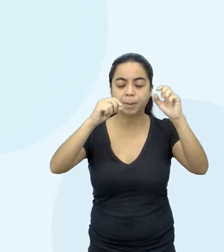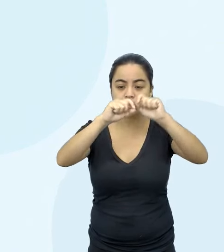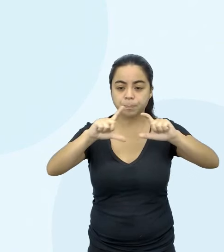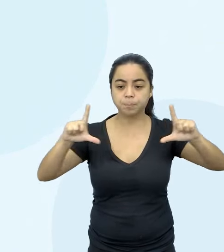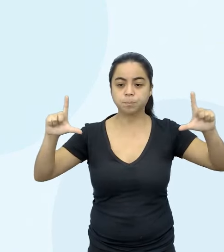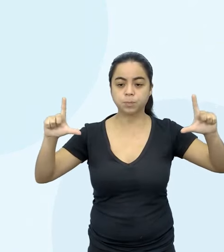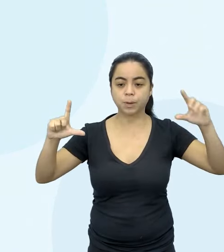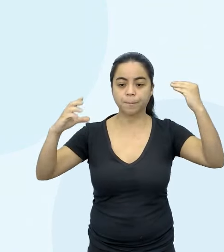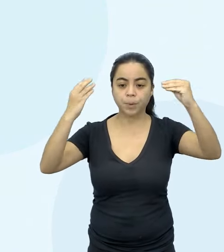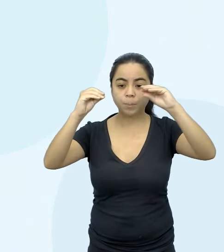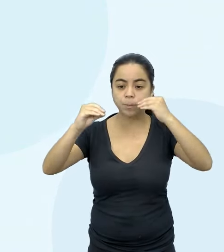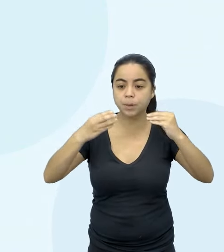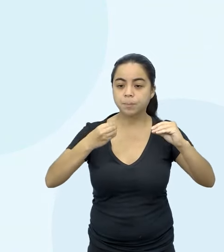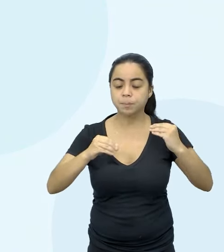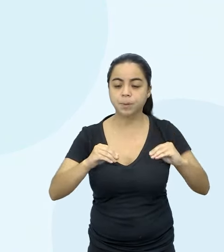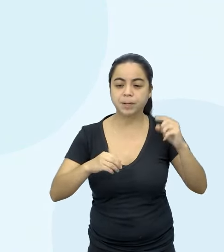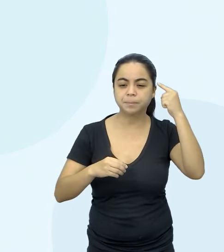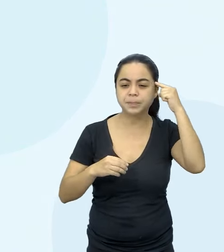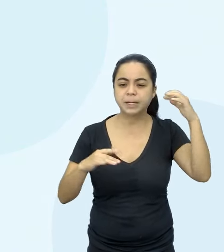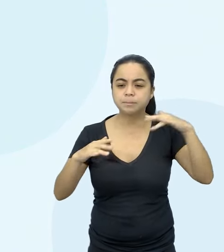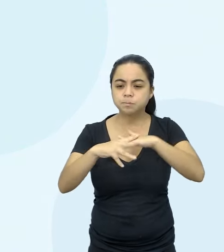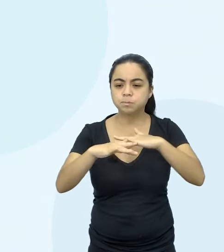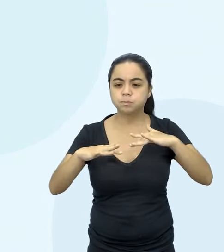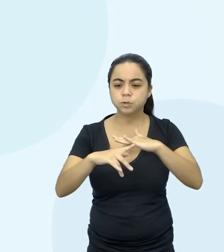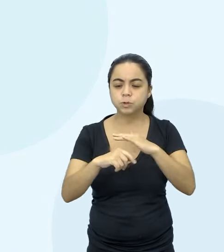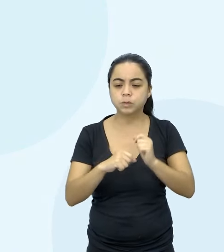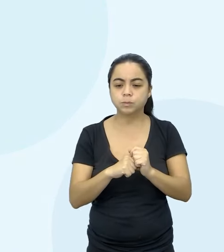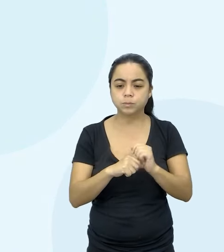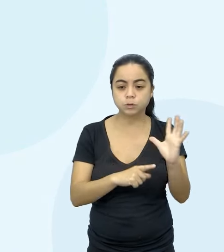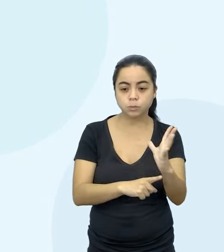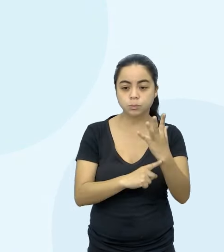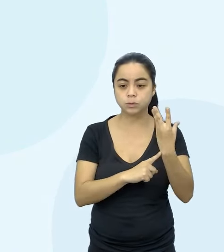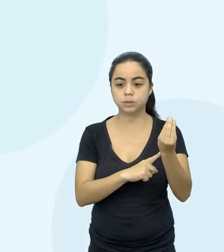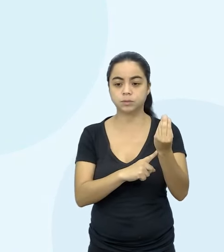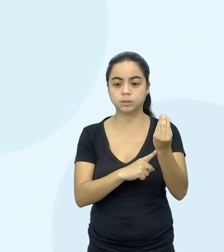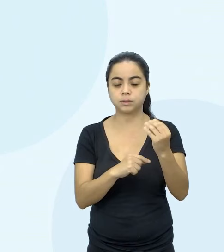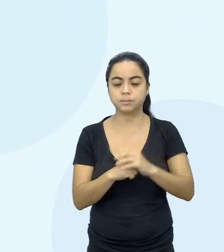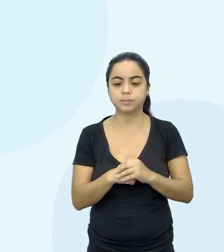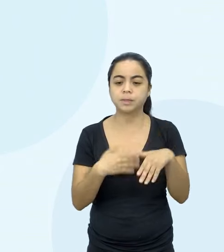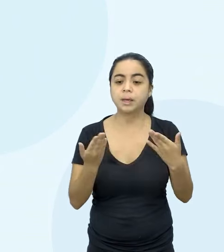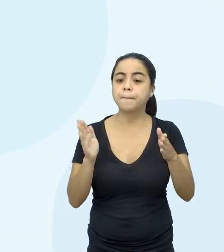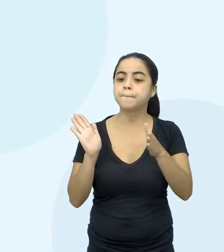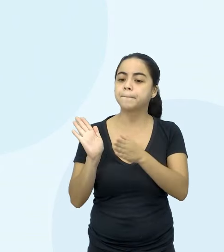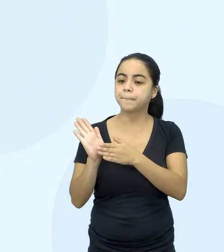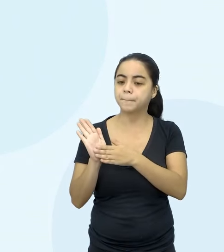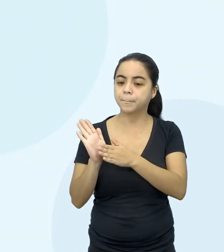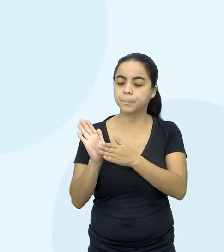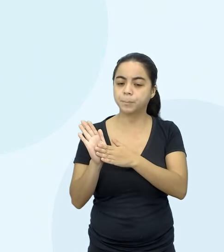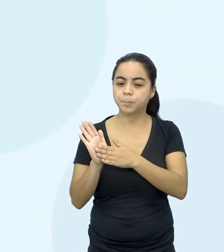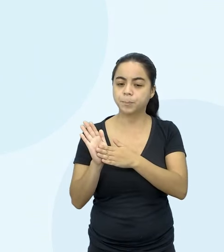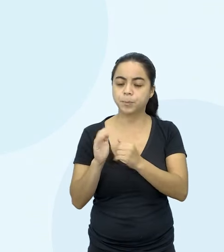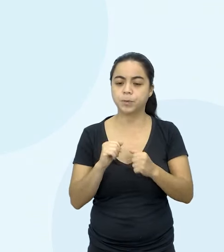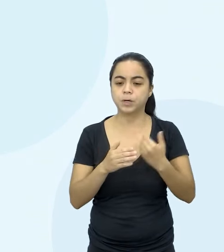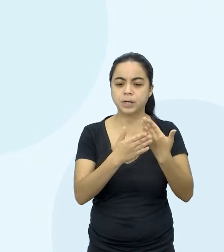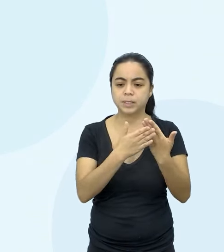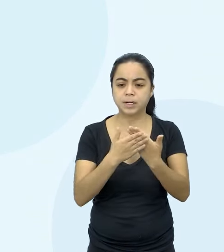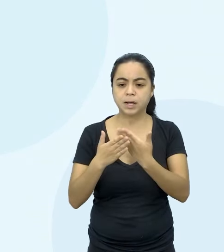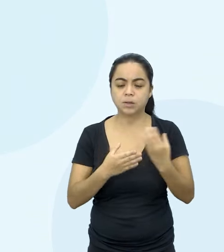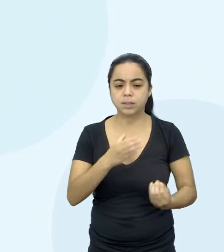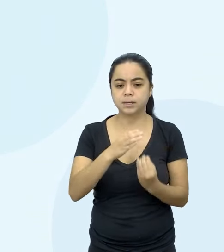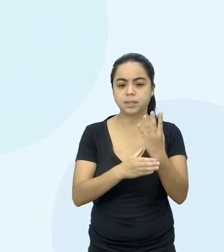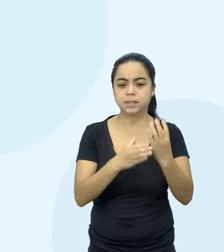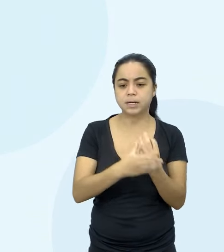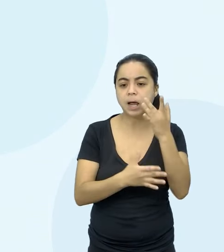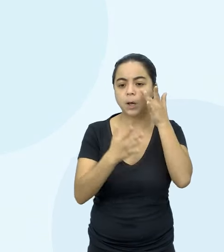a mobilizar para fazer os movimentos ligados às linguagens artísticas. Então, a gente pode propor na aula para eles estarem criando uma